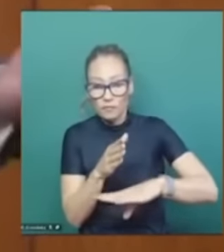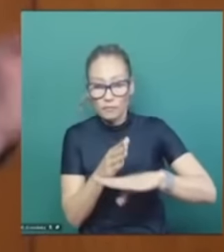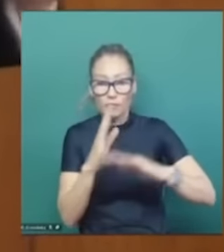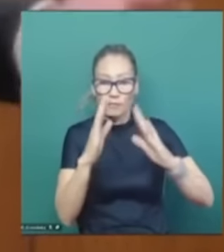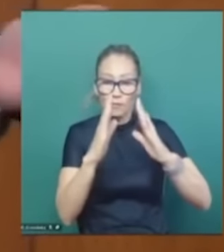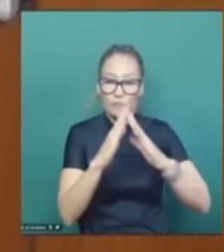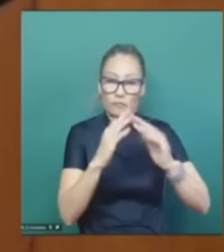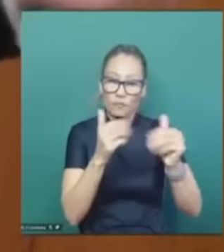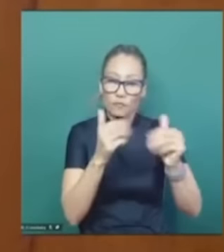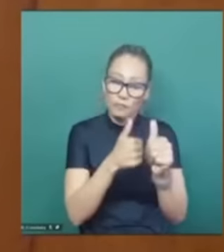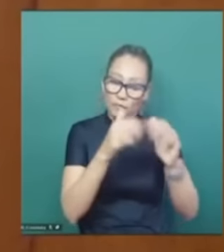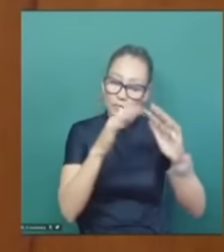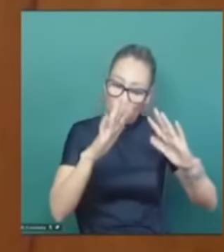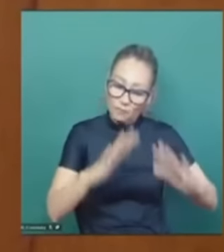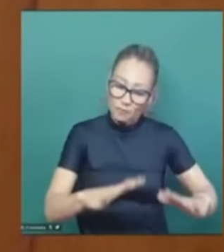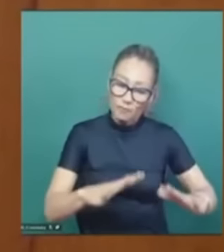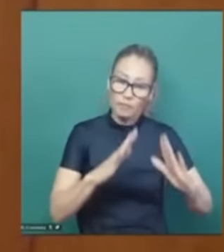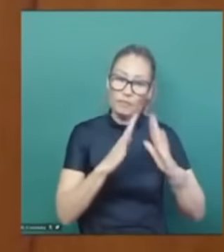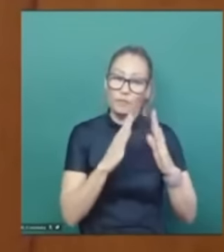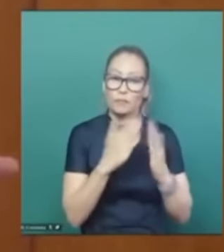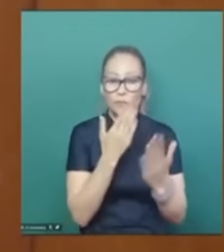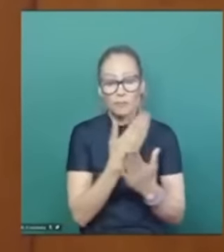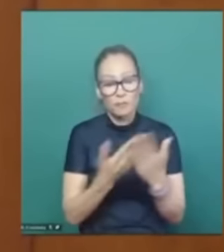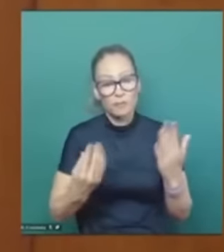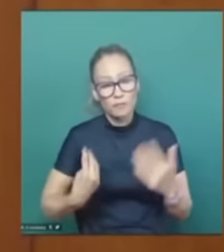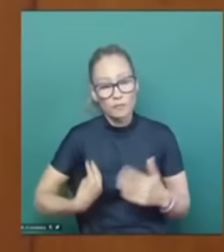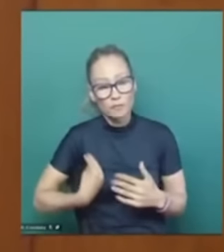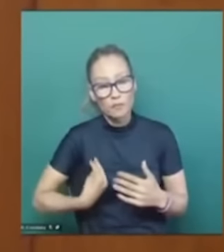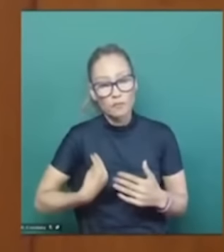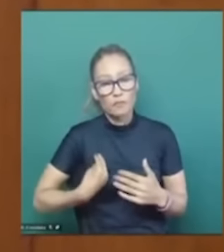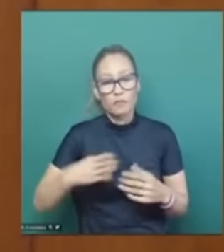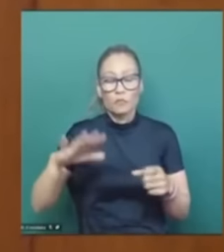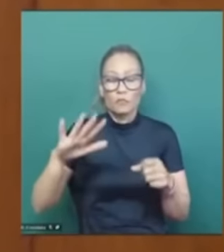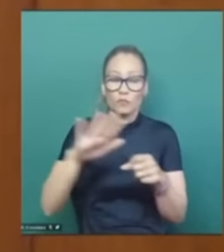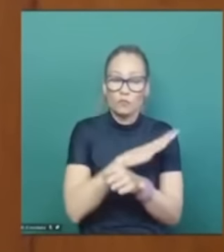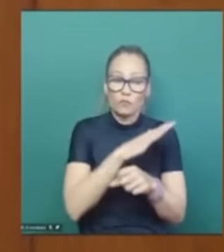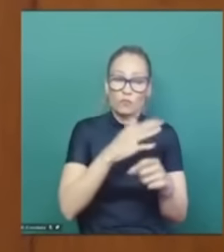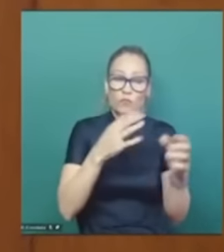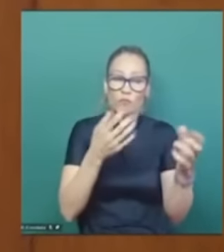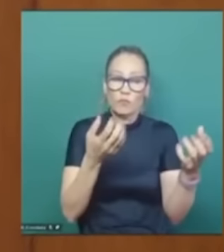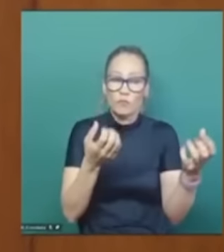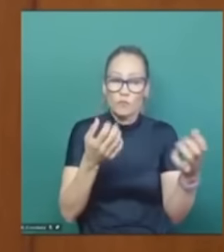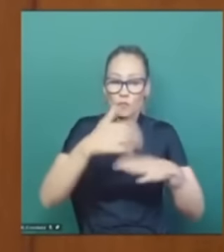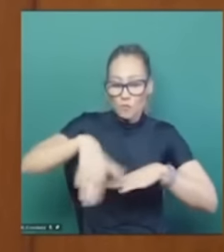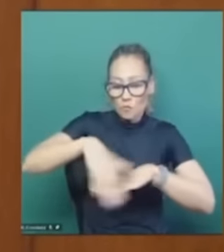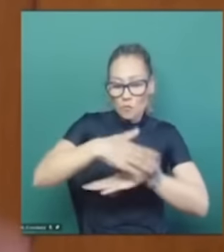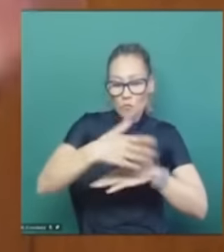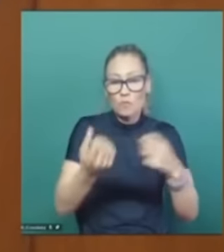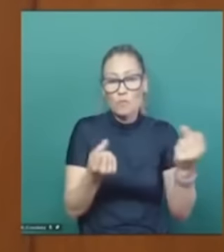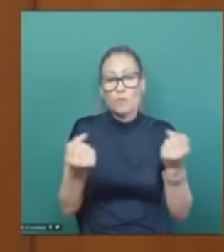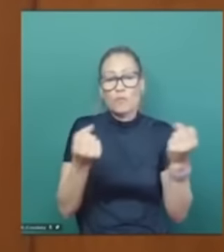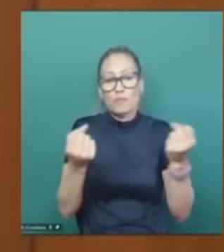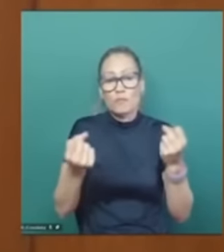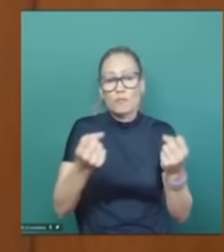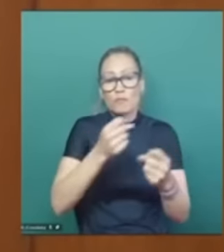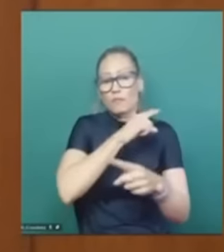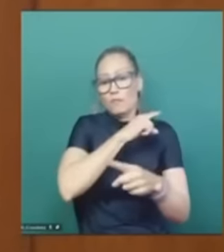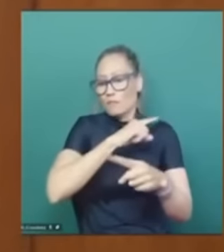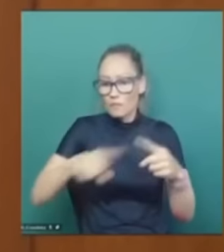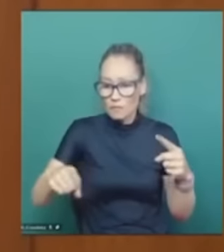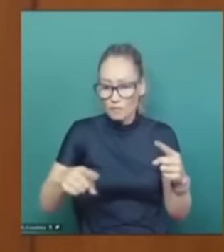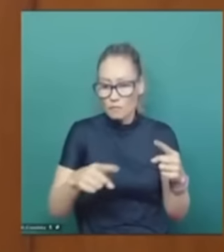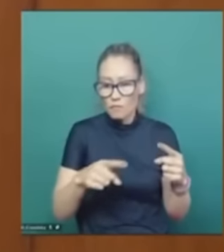para não perder vida, para não ficar no metrô, para não encher as ruas com carro. O ponto é o seguinte, isso não se faz proibindo garagem, isso se faz levando o posto de